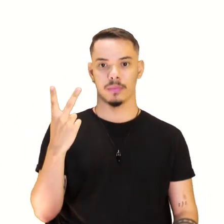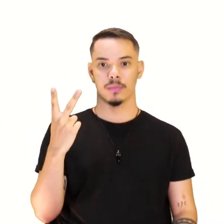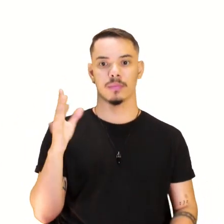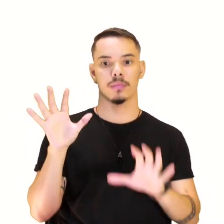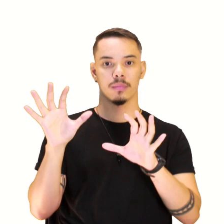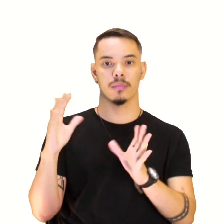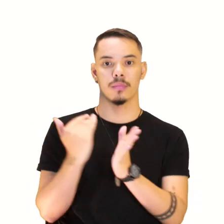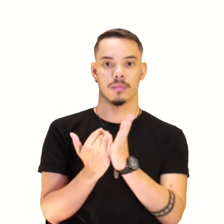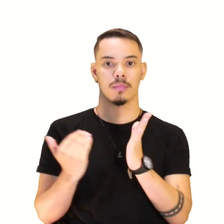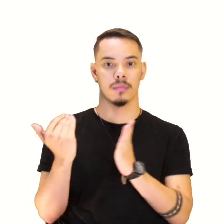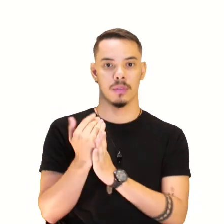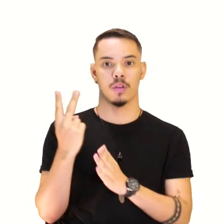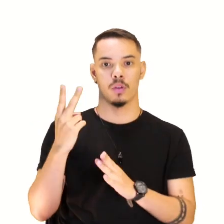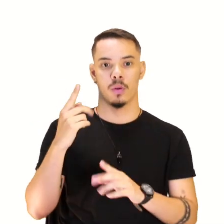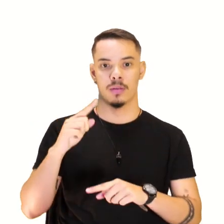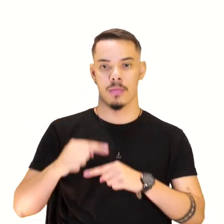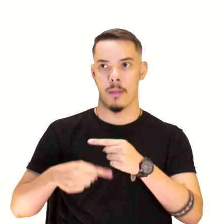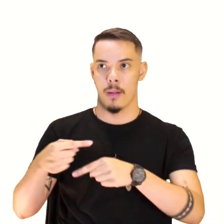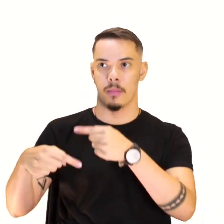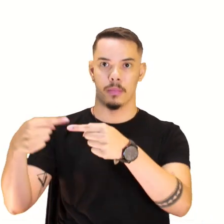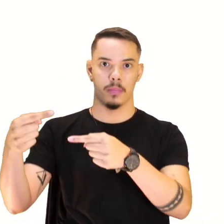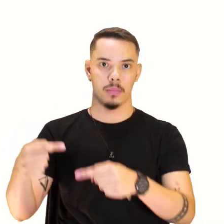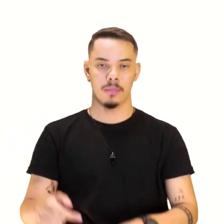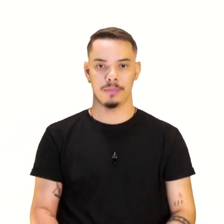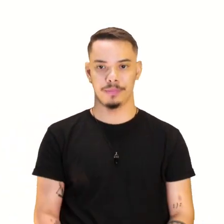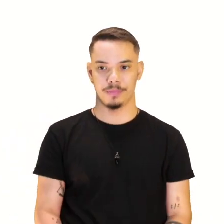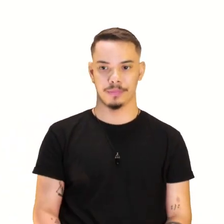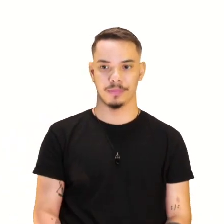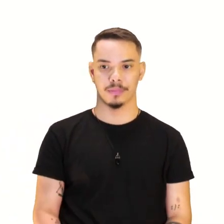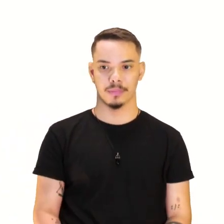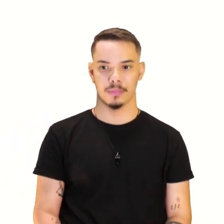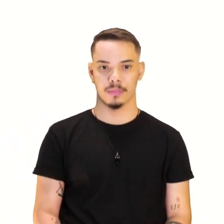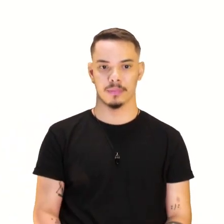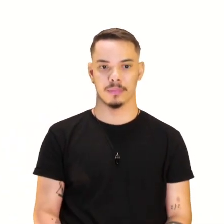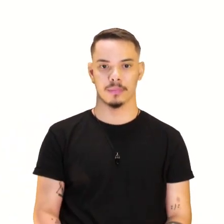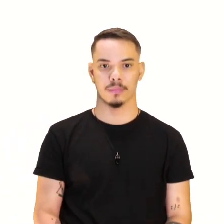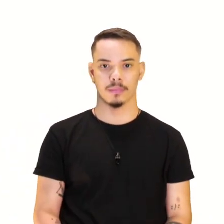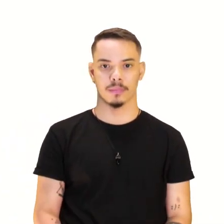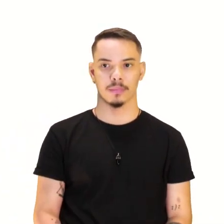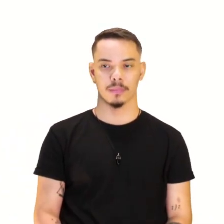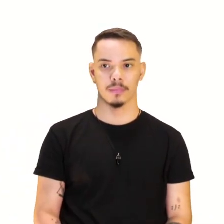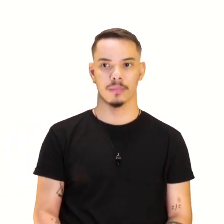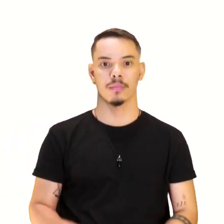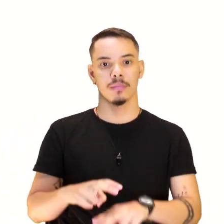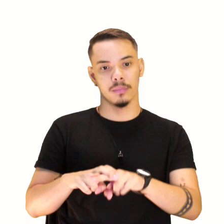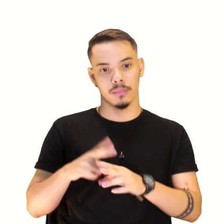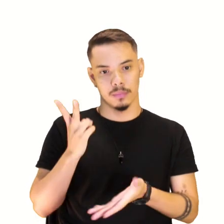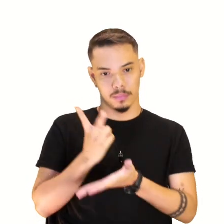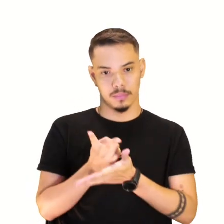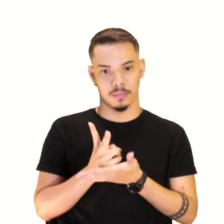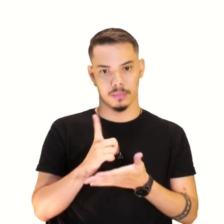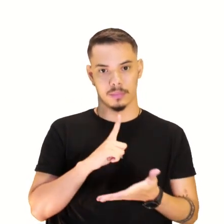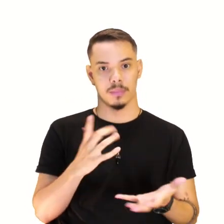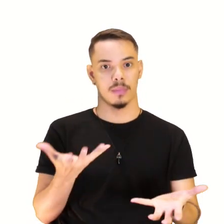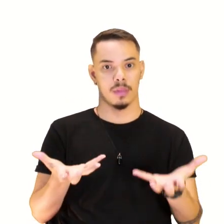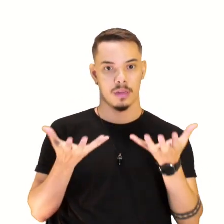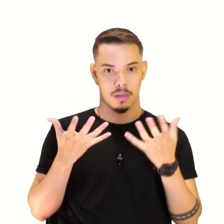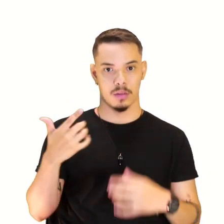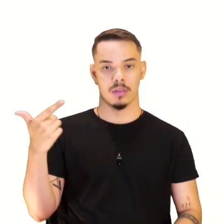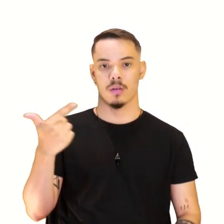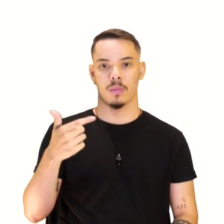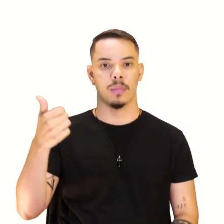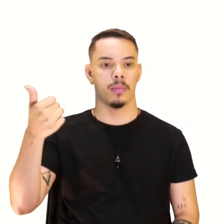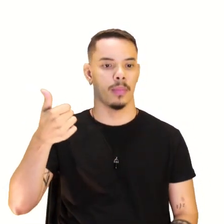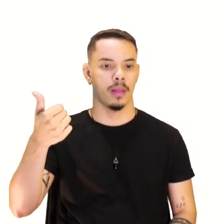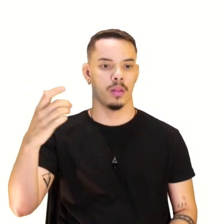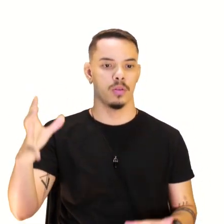assim, sucessivamente. Muito bom. Então, sempre que a gente quiser o segundo termo, é só a gente pegar o primeiro